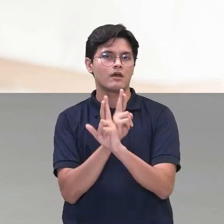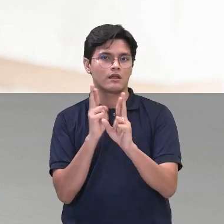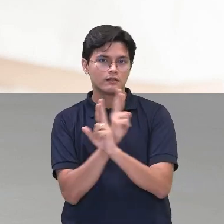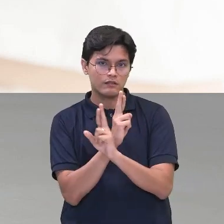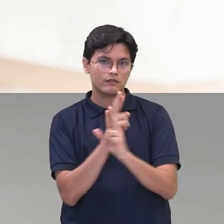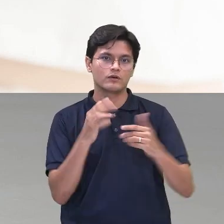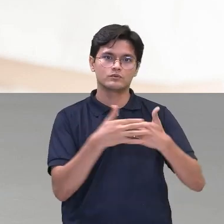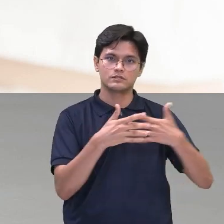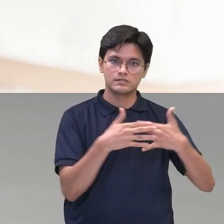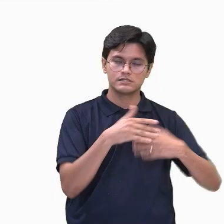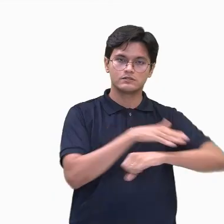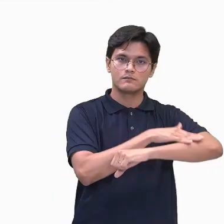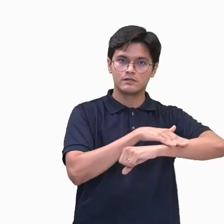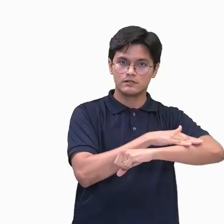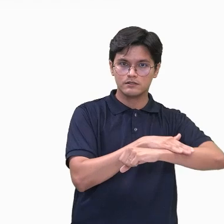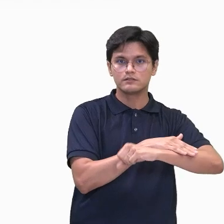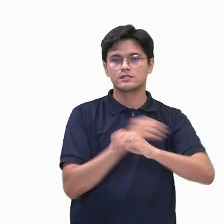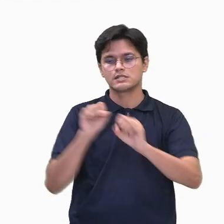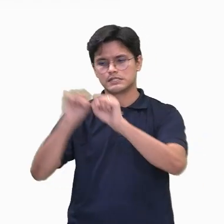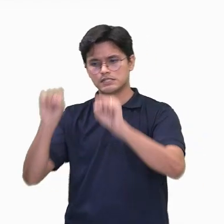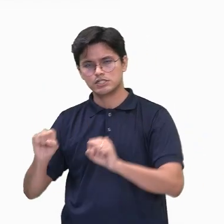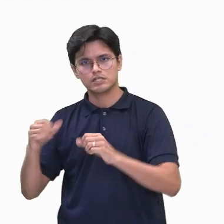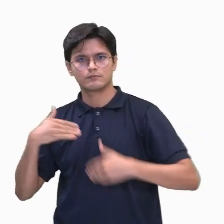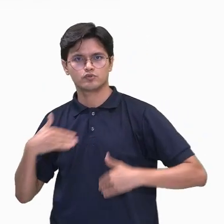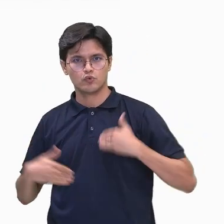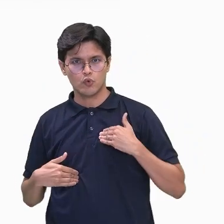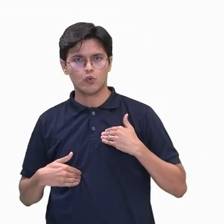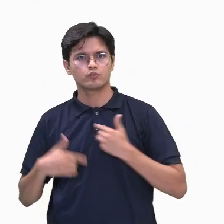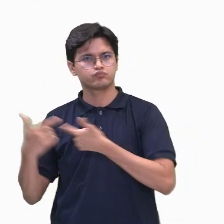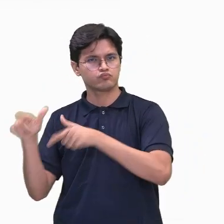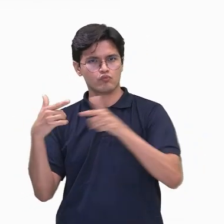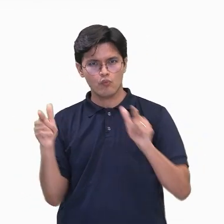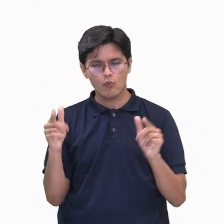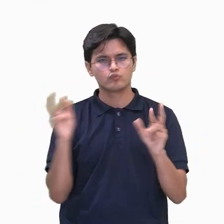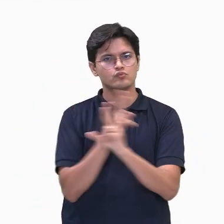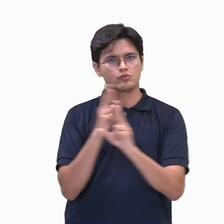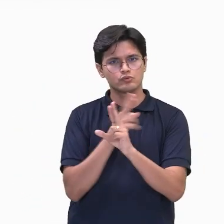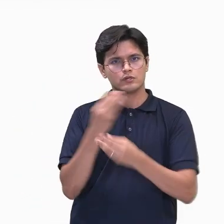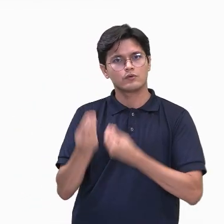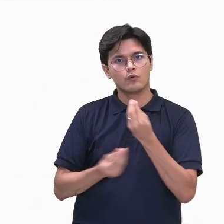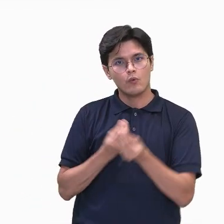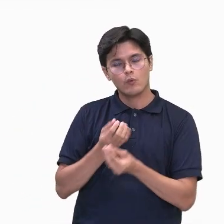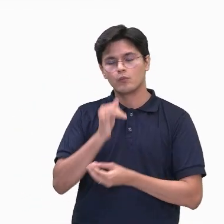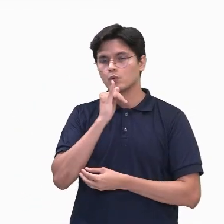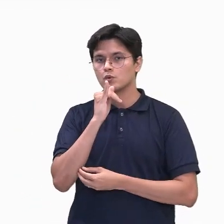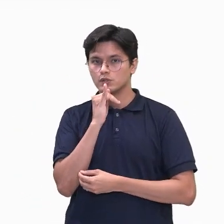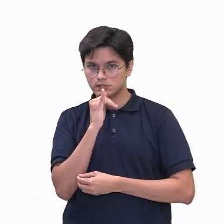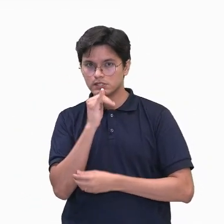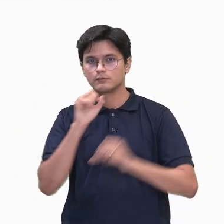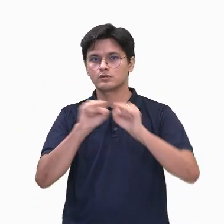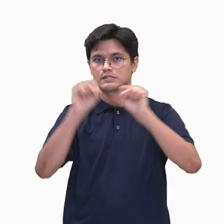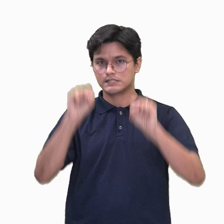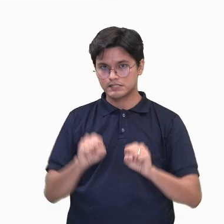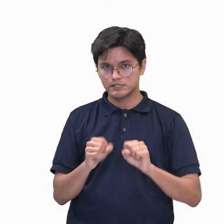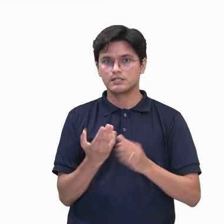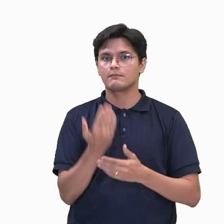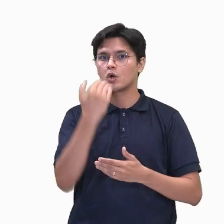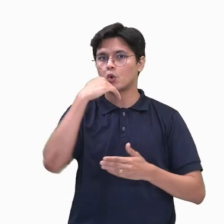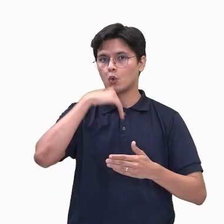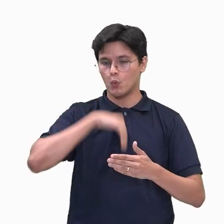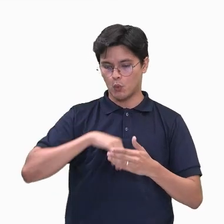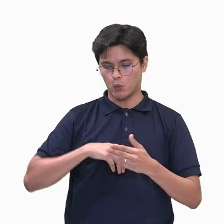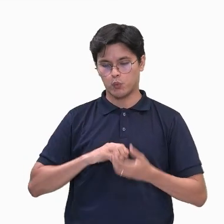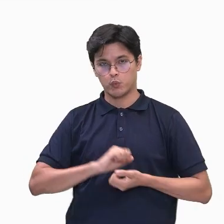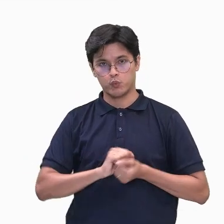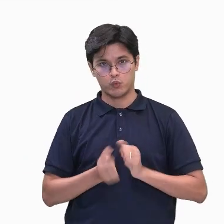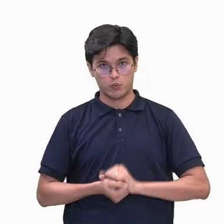com outros sistemas ali do nosso corpo. Vamos ver agora com o sistema digestório. Qual a relação que a gente tem do tecido epitelial